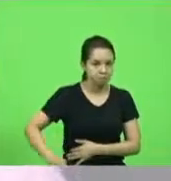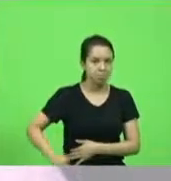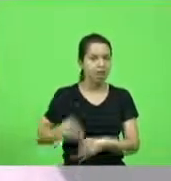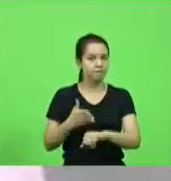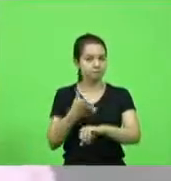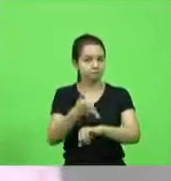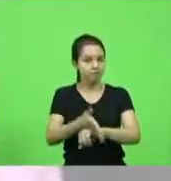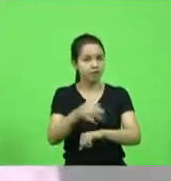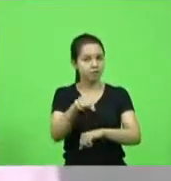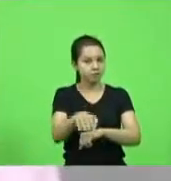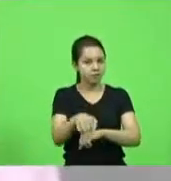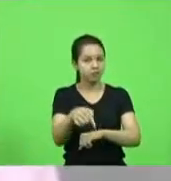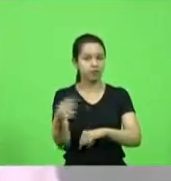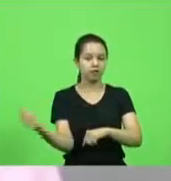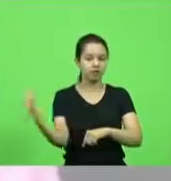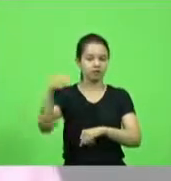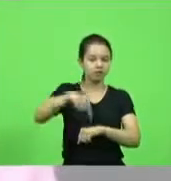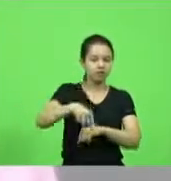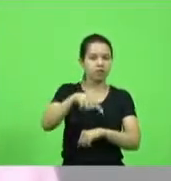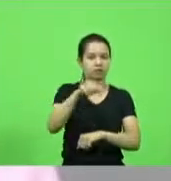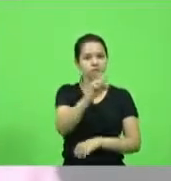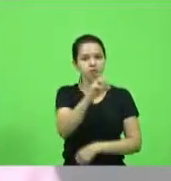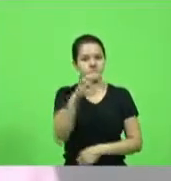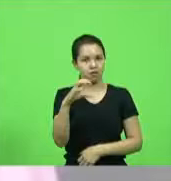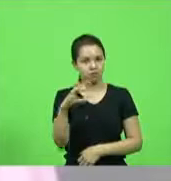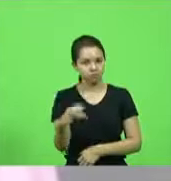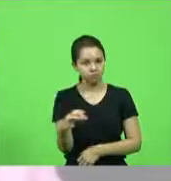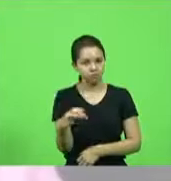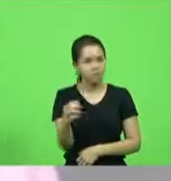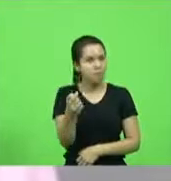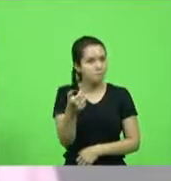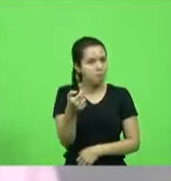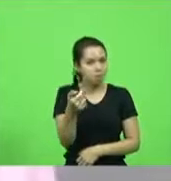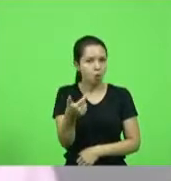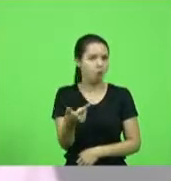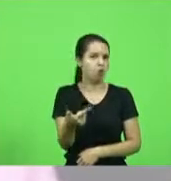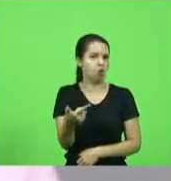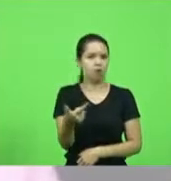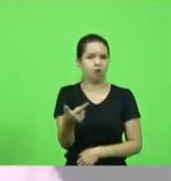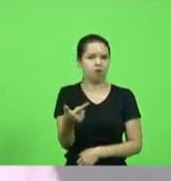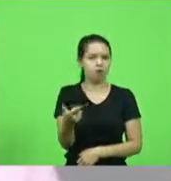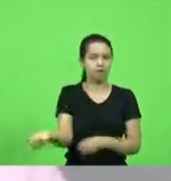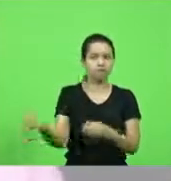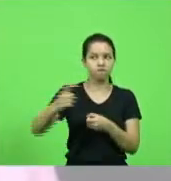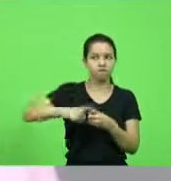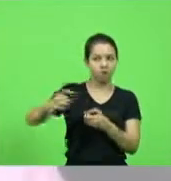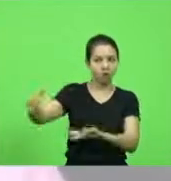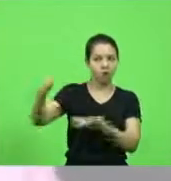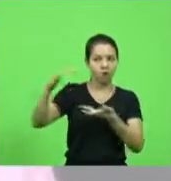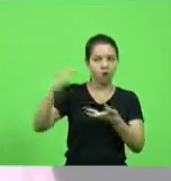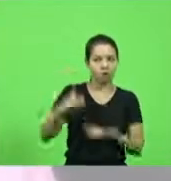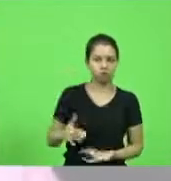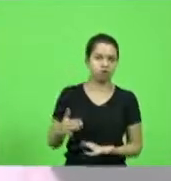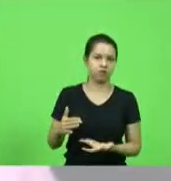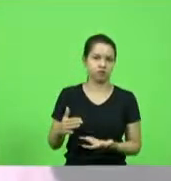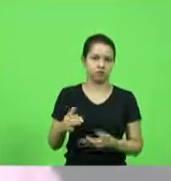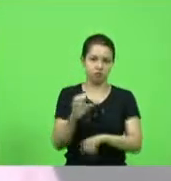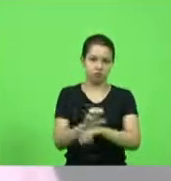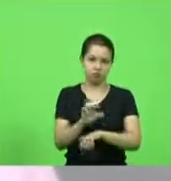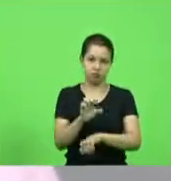é muito pouco o retorno que está vindo de Brasília a respeito do